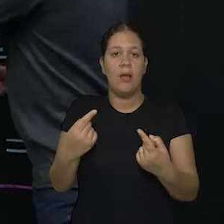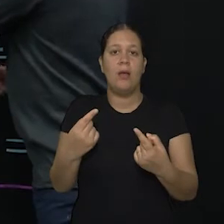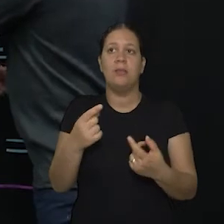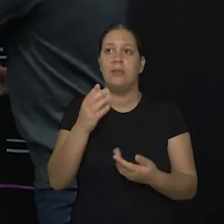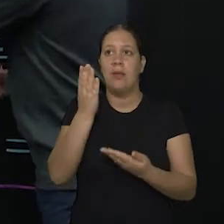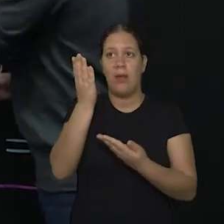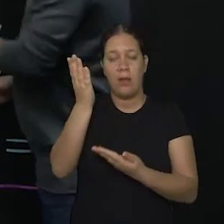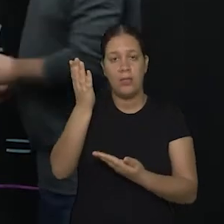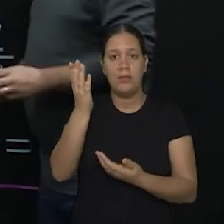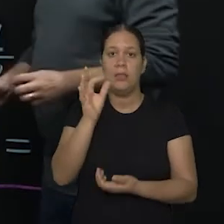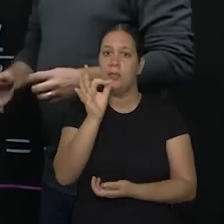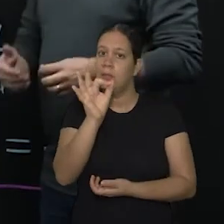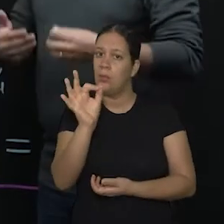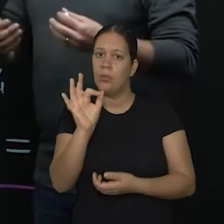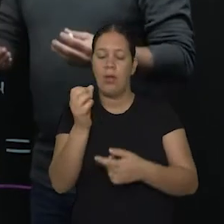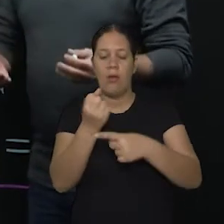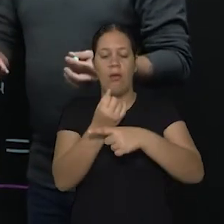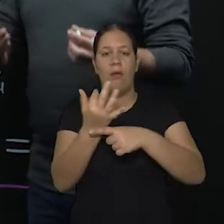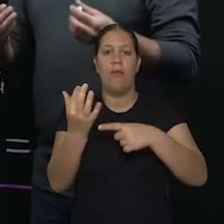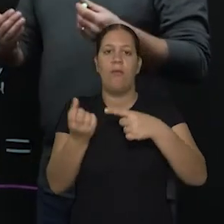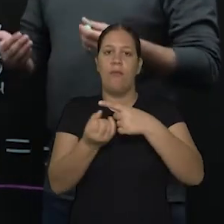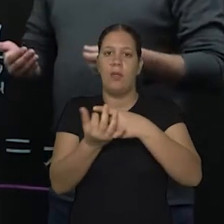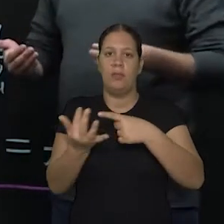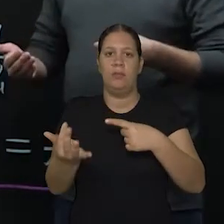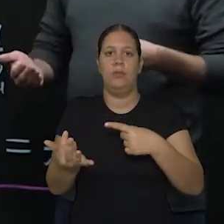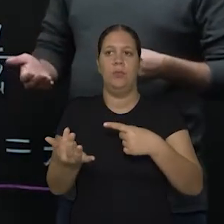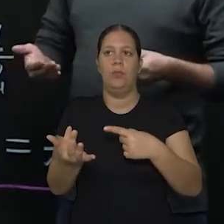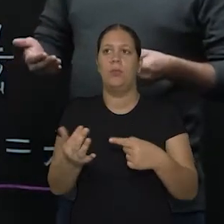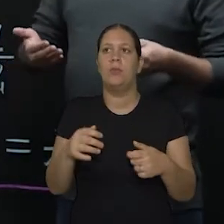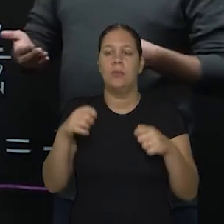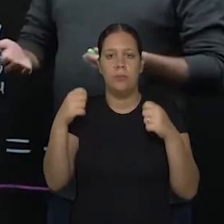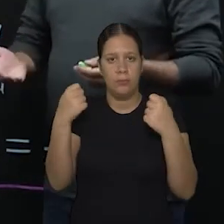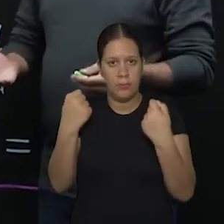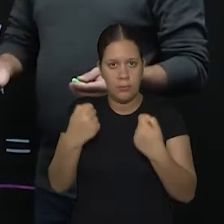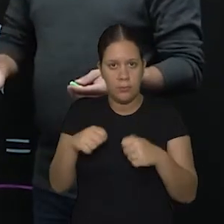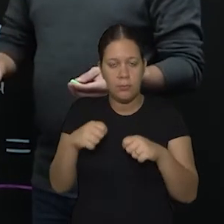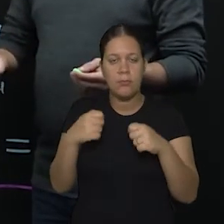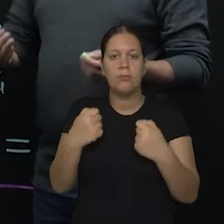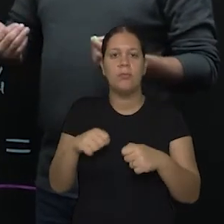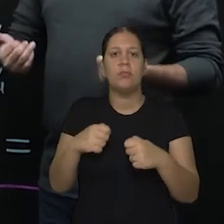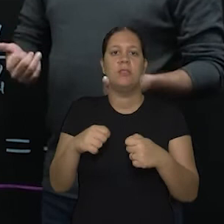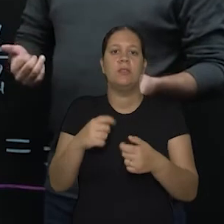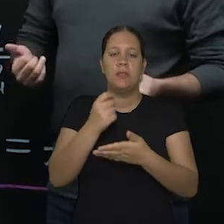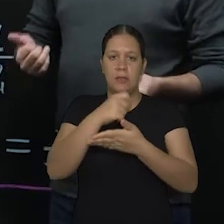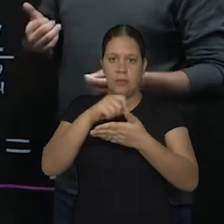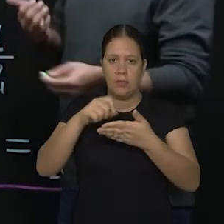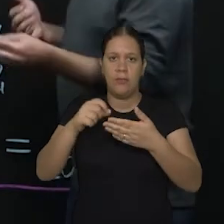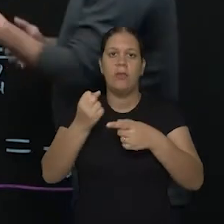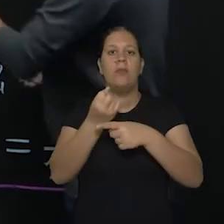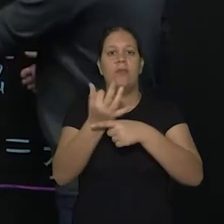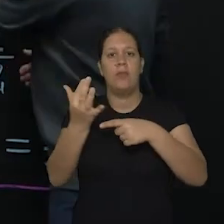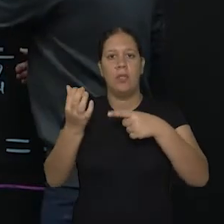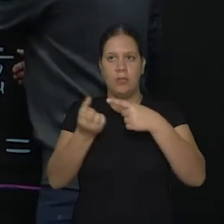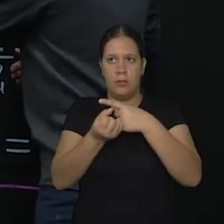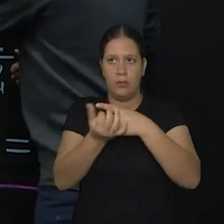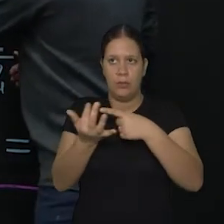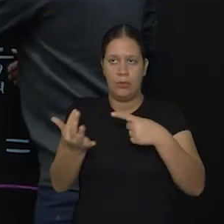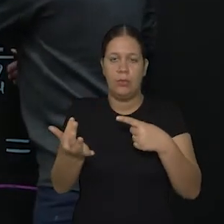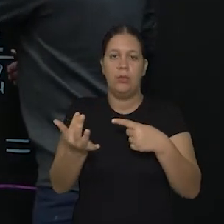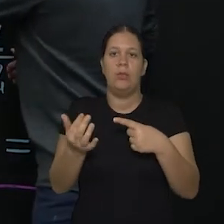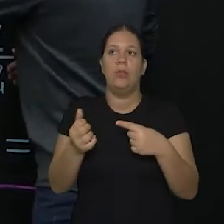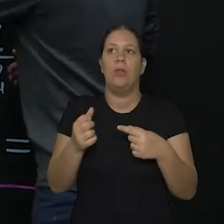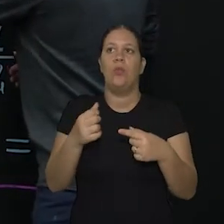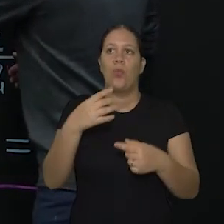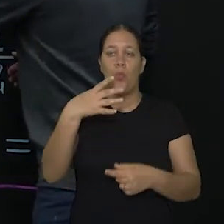forma de fração aqui dessa maneira, mas nós podemos escrever esse 4 em forma de fração. Por exemplo,